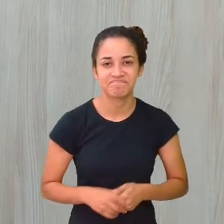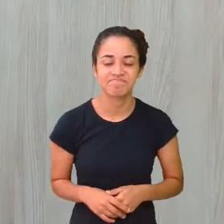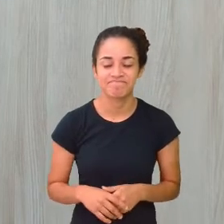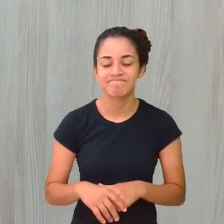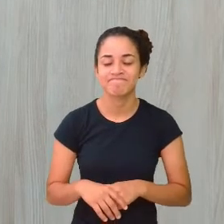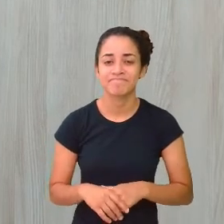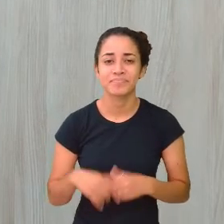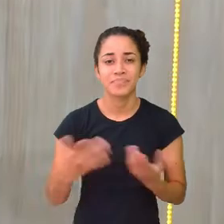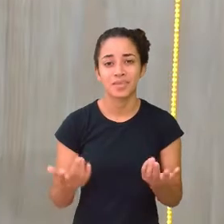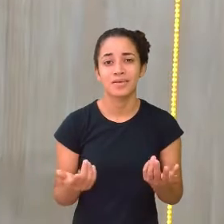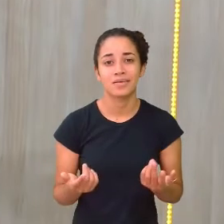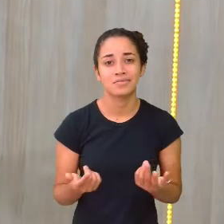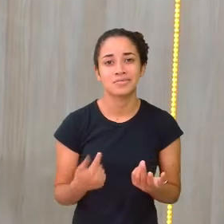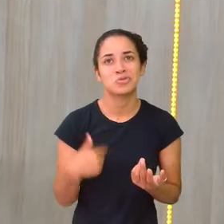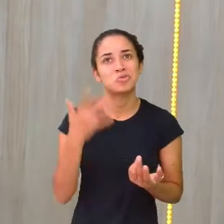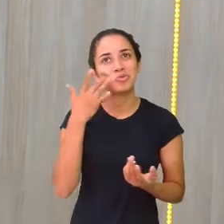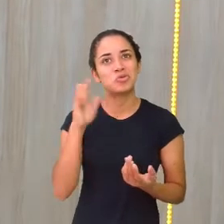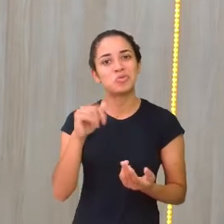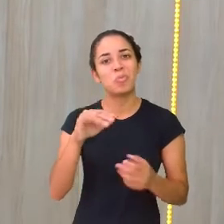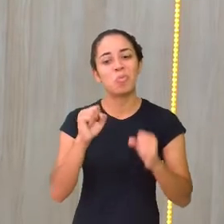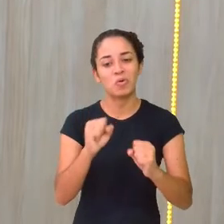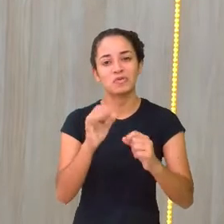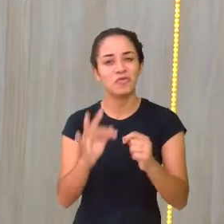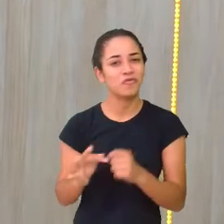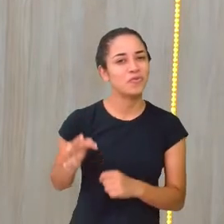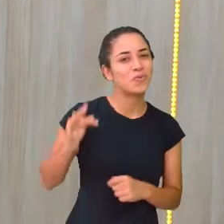Quem sabe eu não ganho aqui o prêmio Nobel de